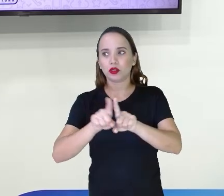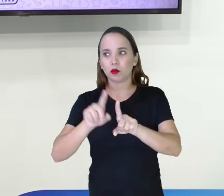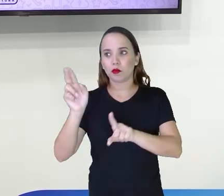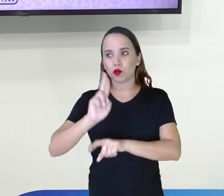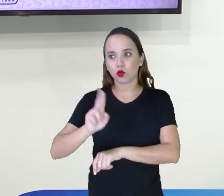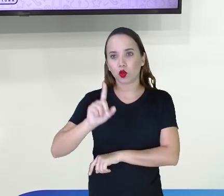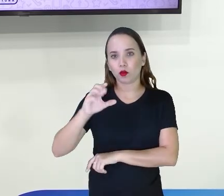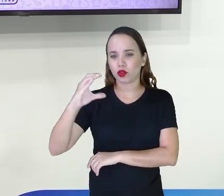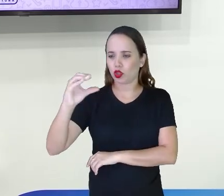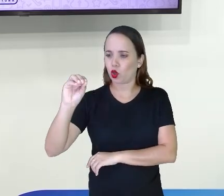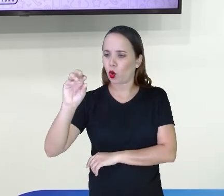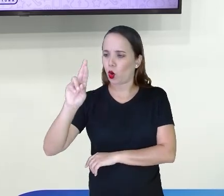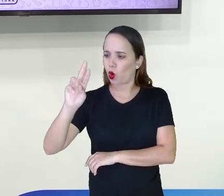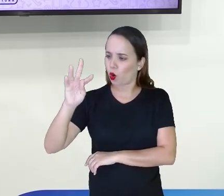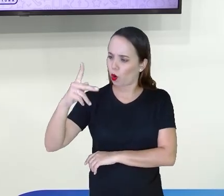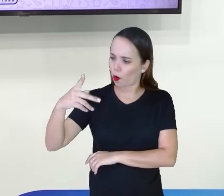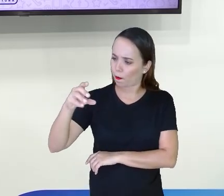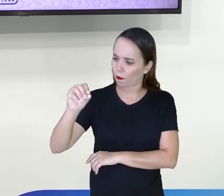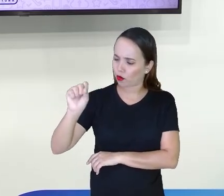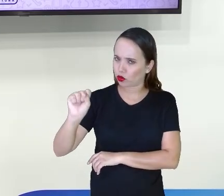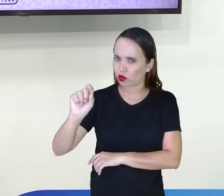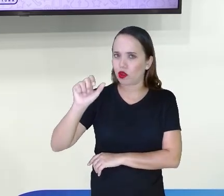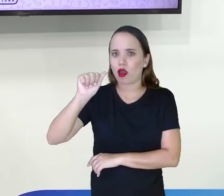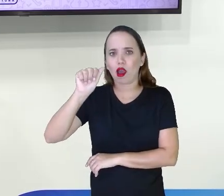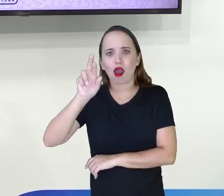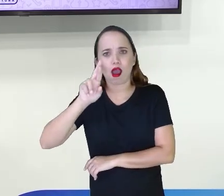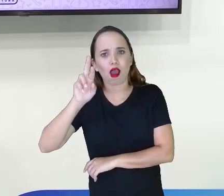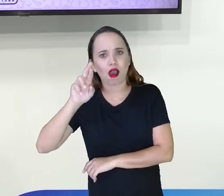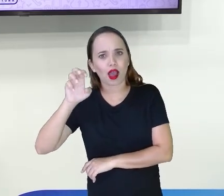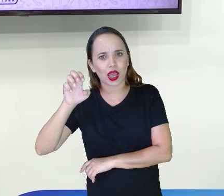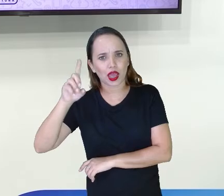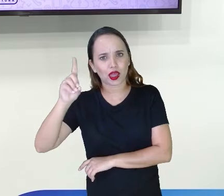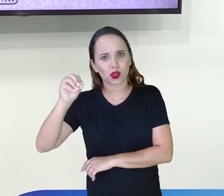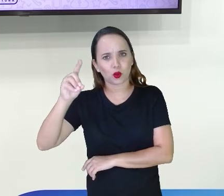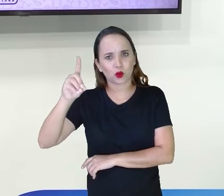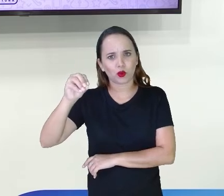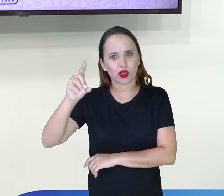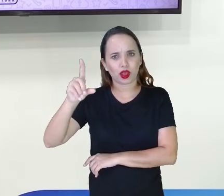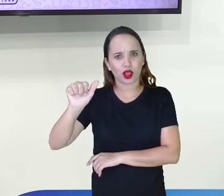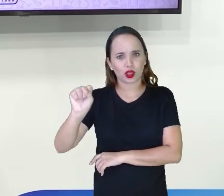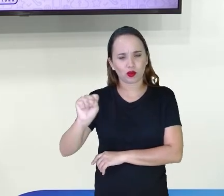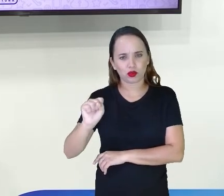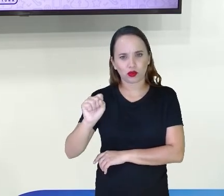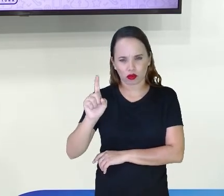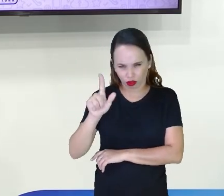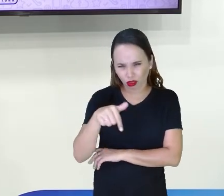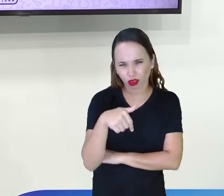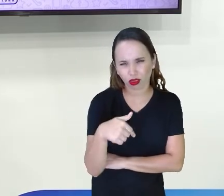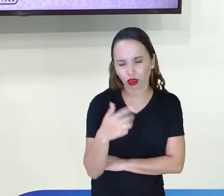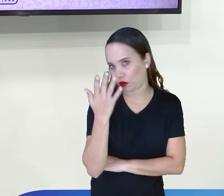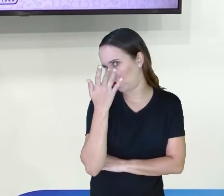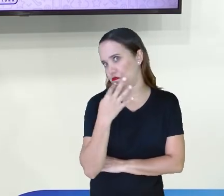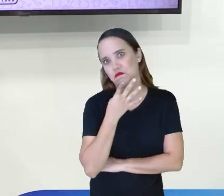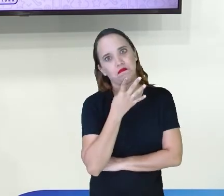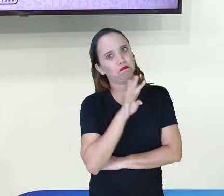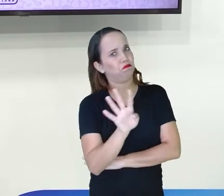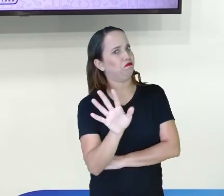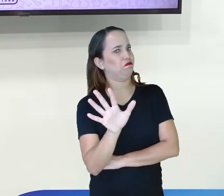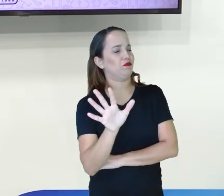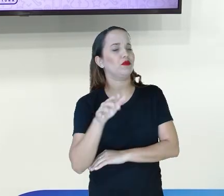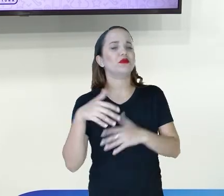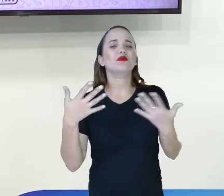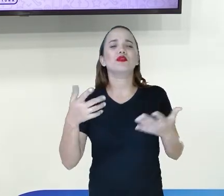de corpos arredondados. E pois eu não conheço essa pirâmide não, viu? E você, o que é que